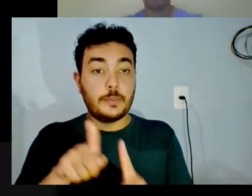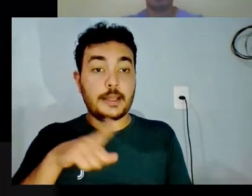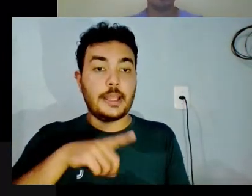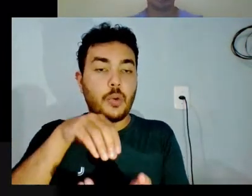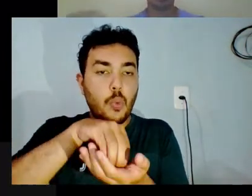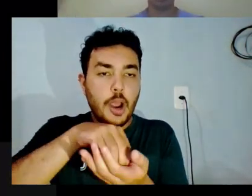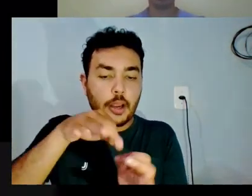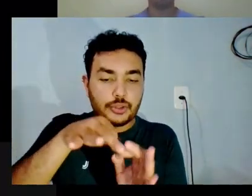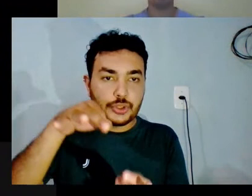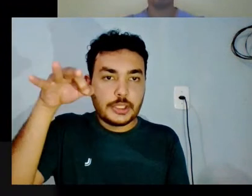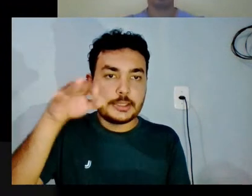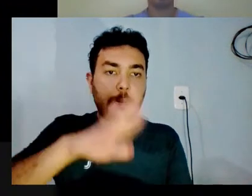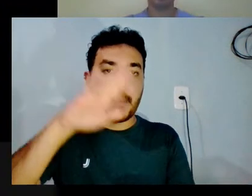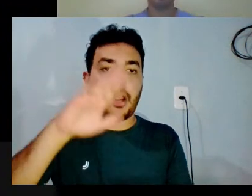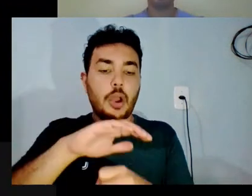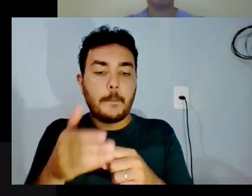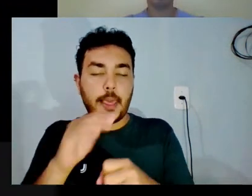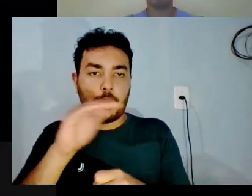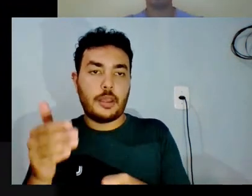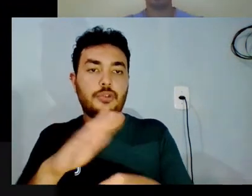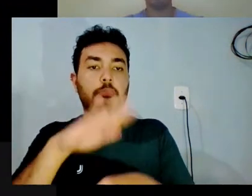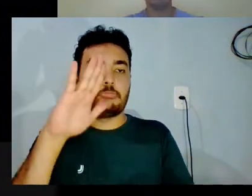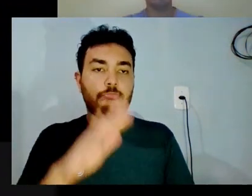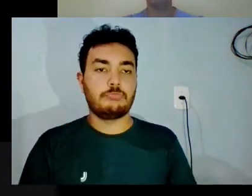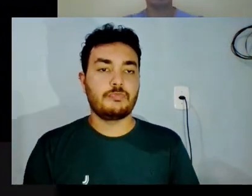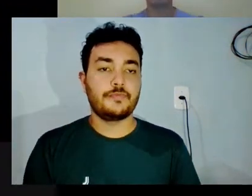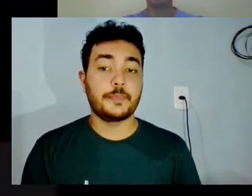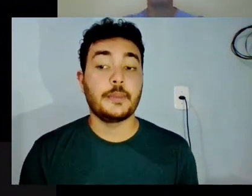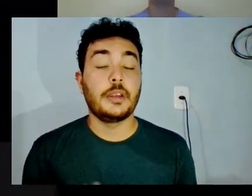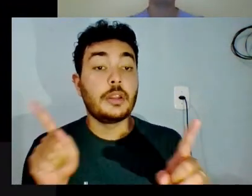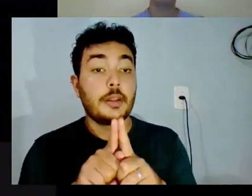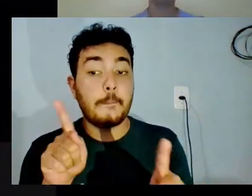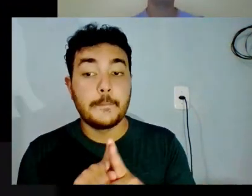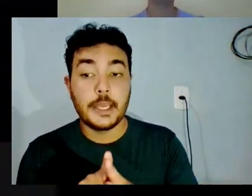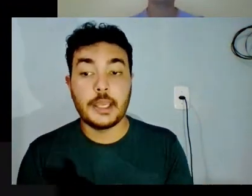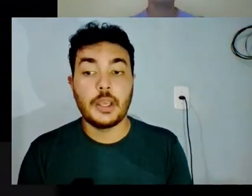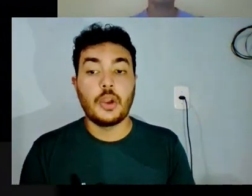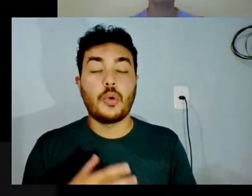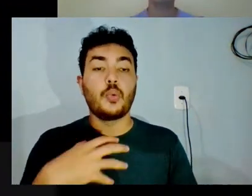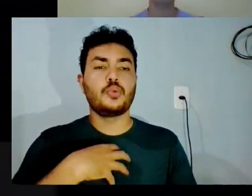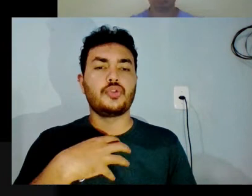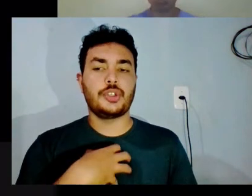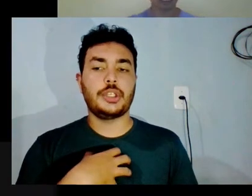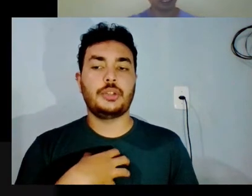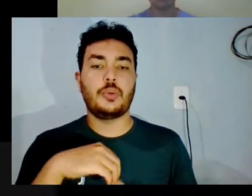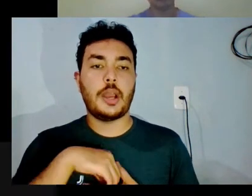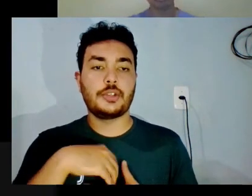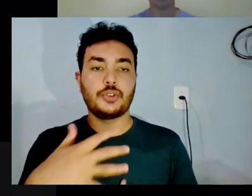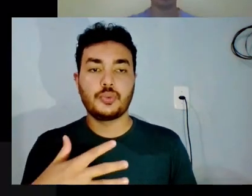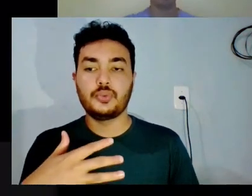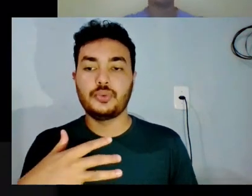eletrônica, né, apesar do núcleo também ser maior e ter mais carga positiva, e o caráter iônico parcial na ligação covalente, que